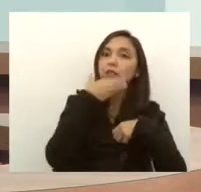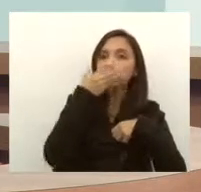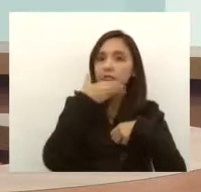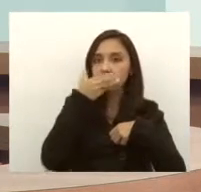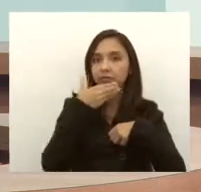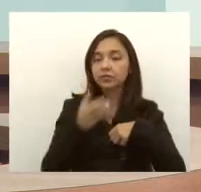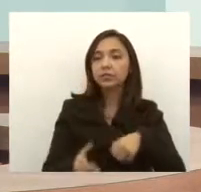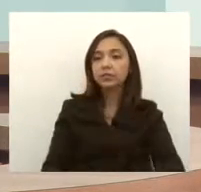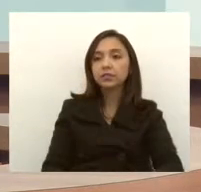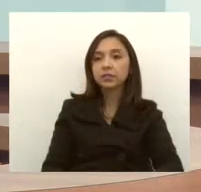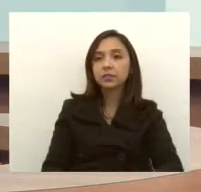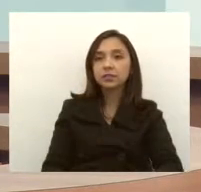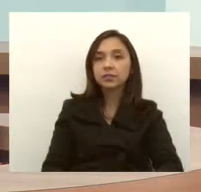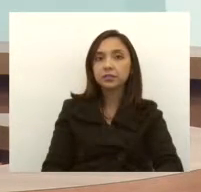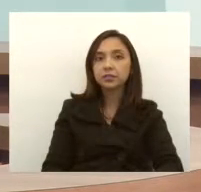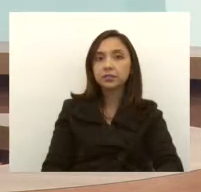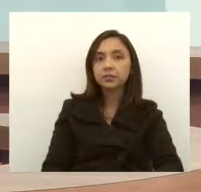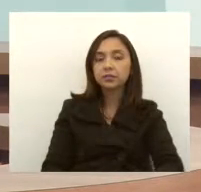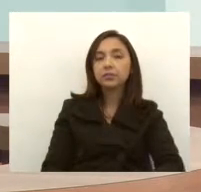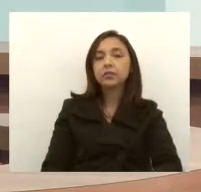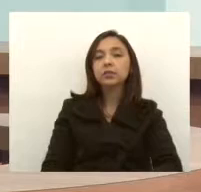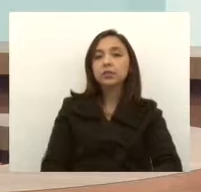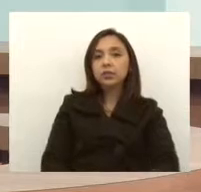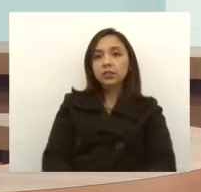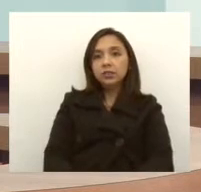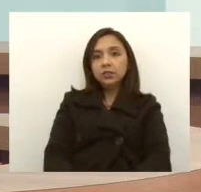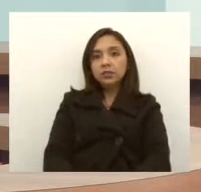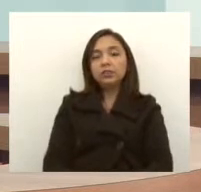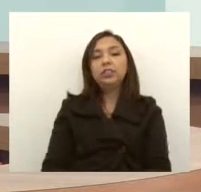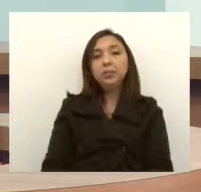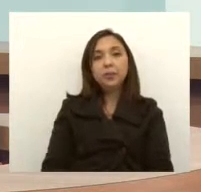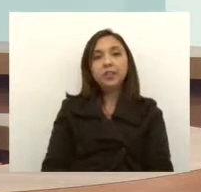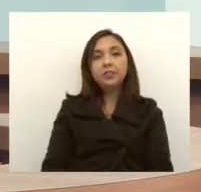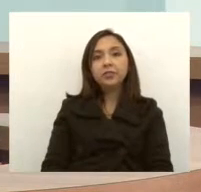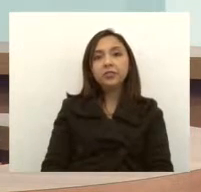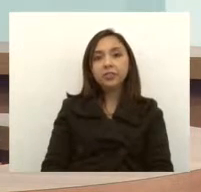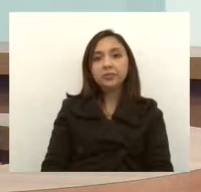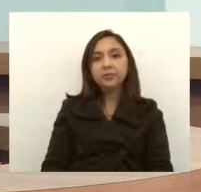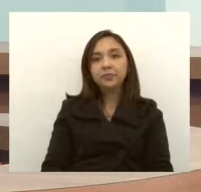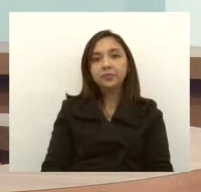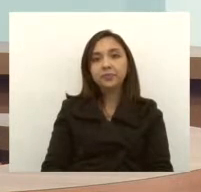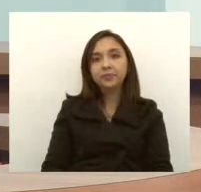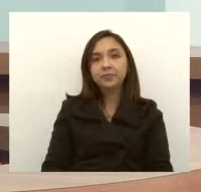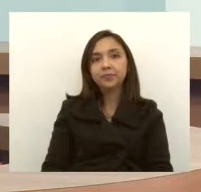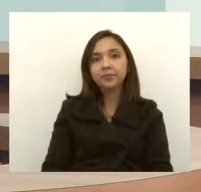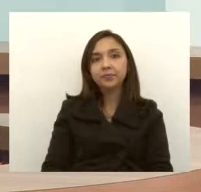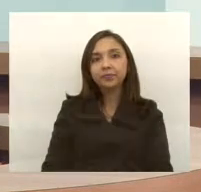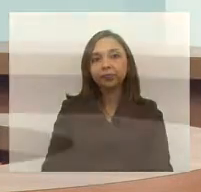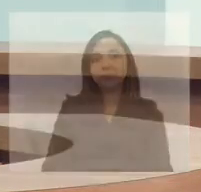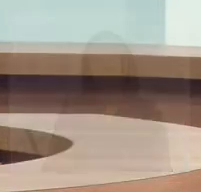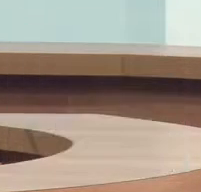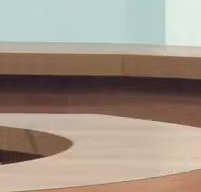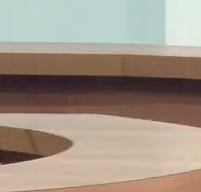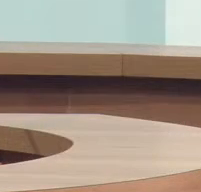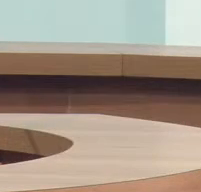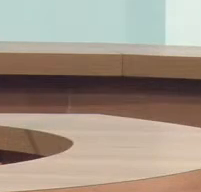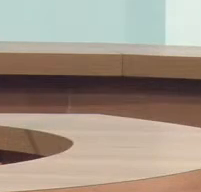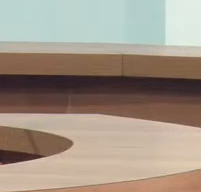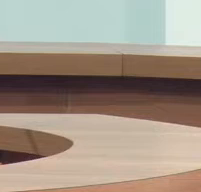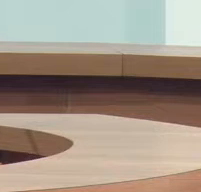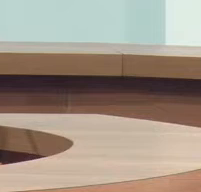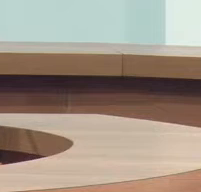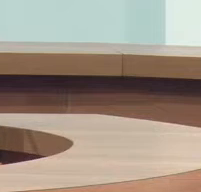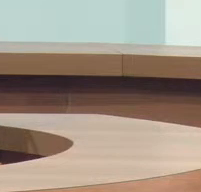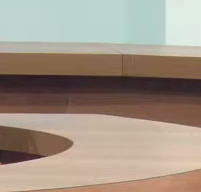verduras, Ceará, vereador Ceará, nós estamos ligando para a senhora para saber se a senhora tem